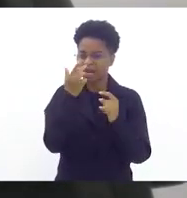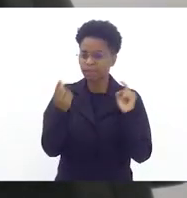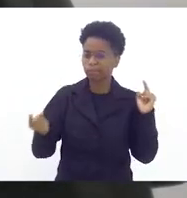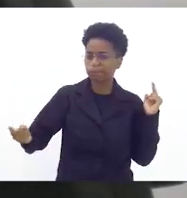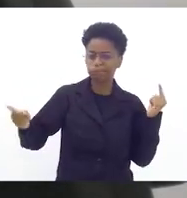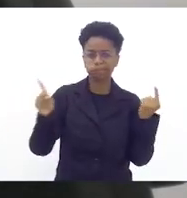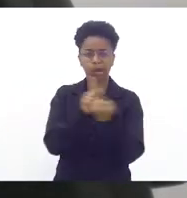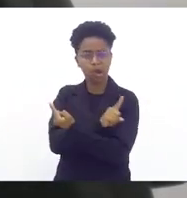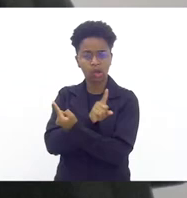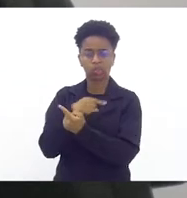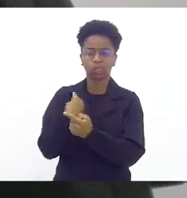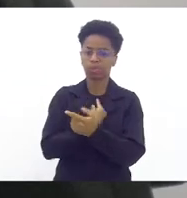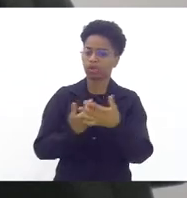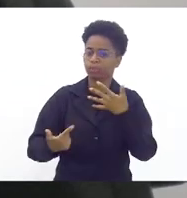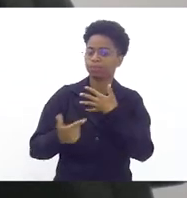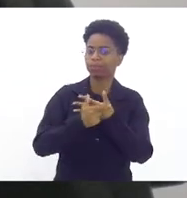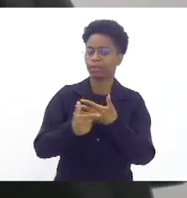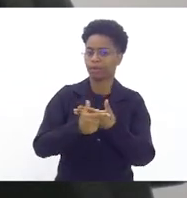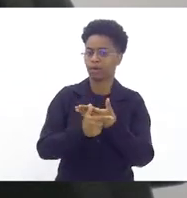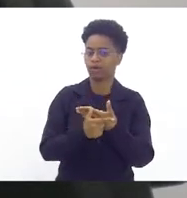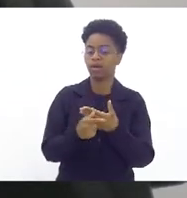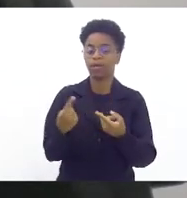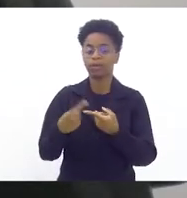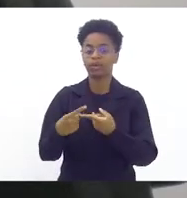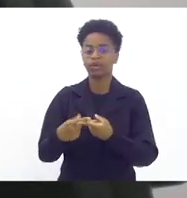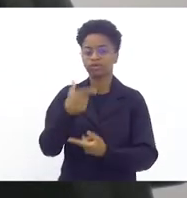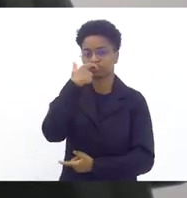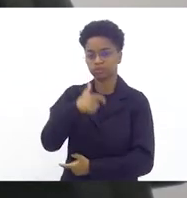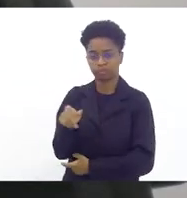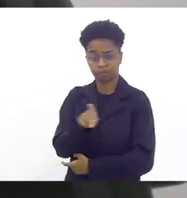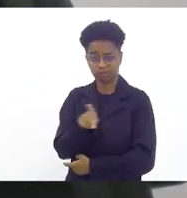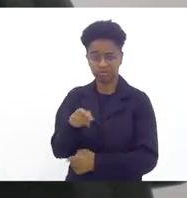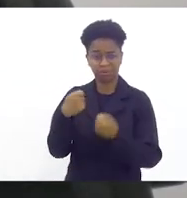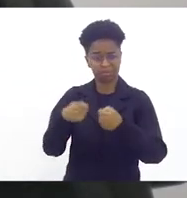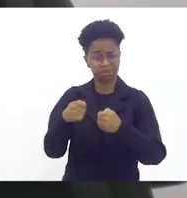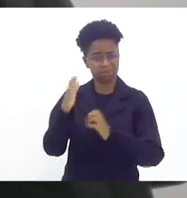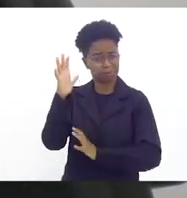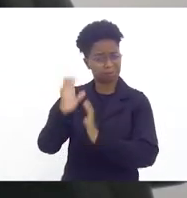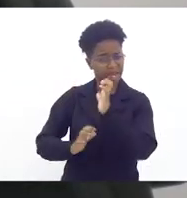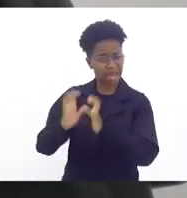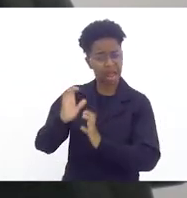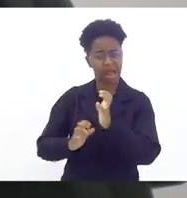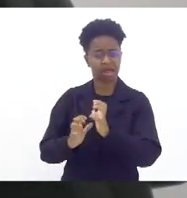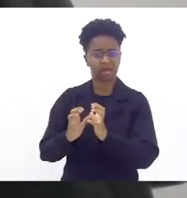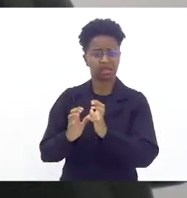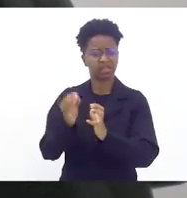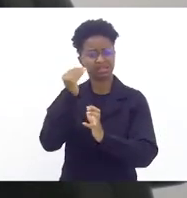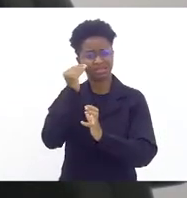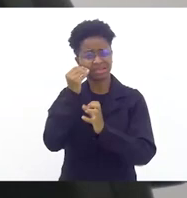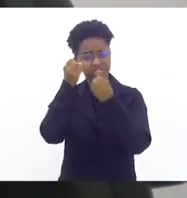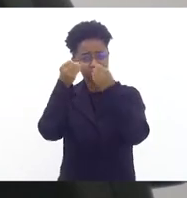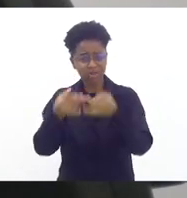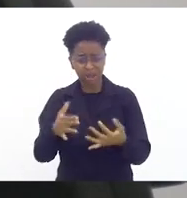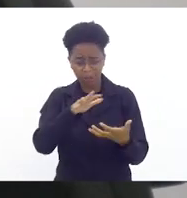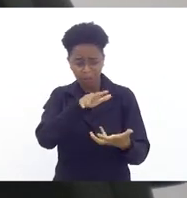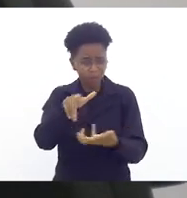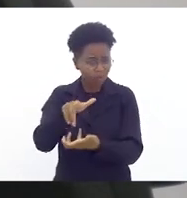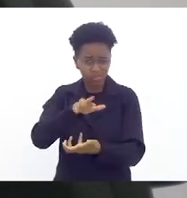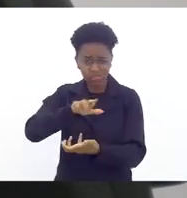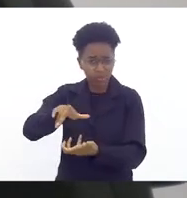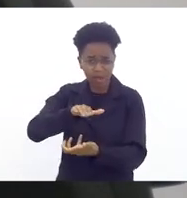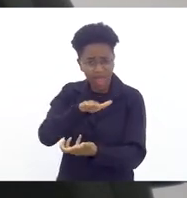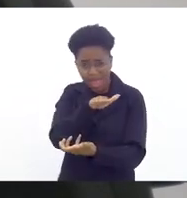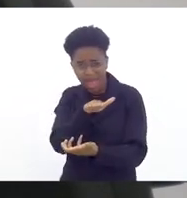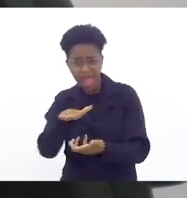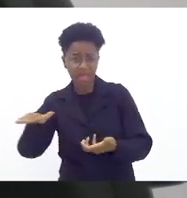os nossos papéis, enquanto professora eu tenho que brigar para conseguir explicar que a Terra não é plana